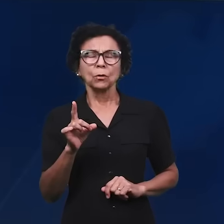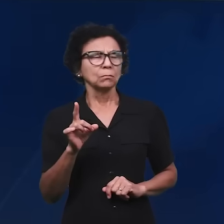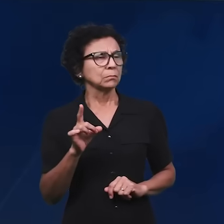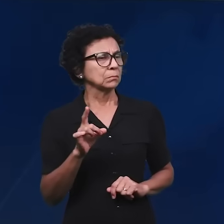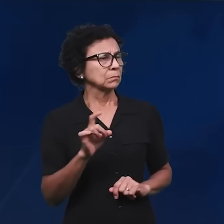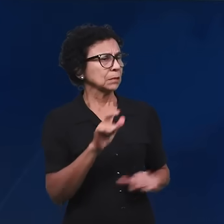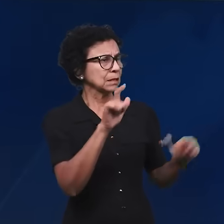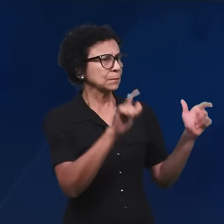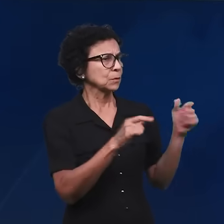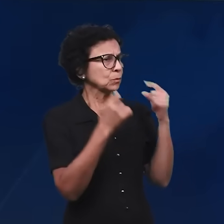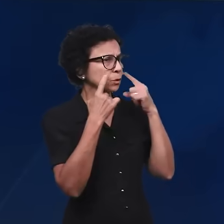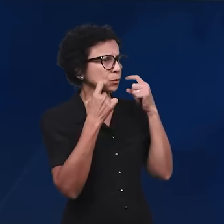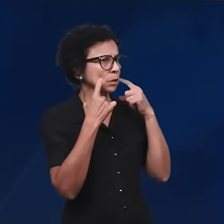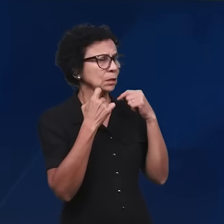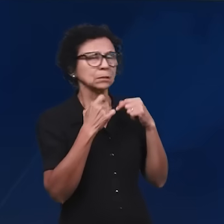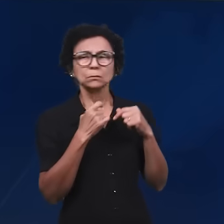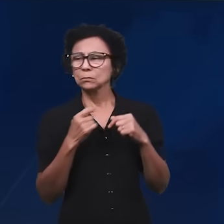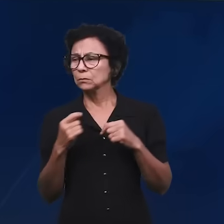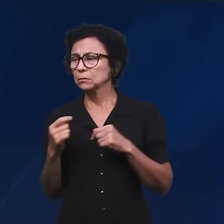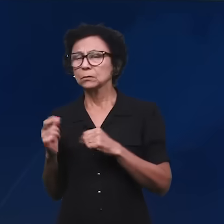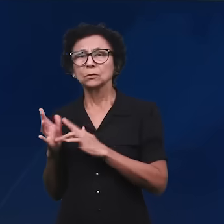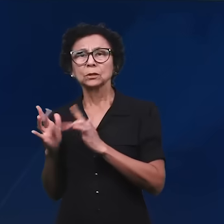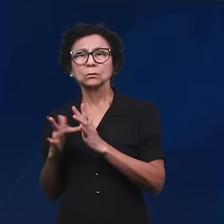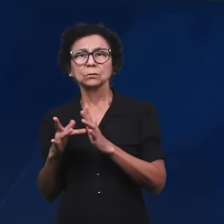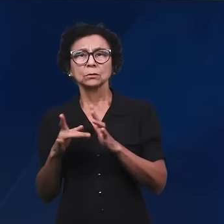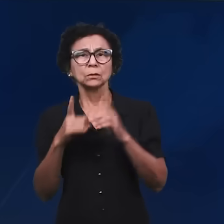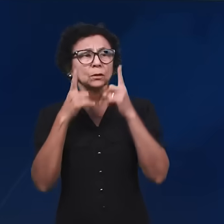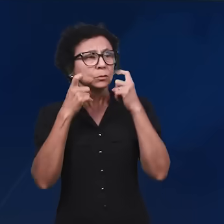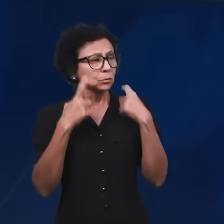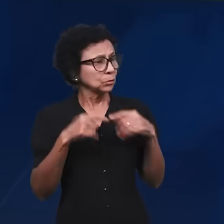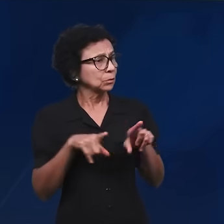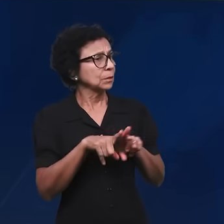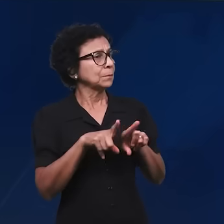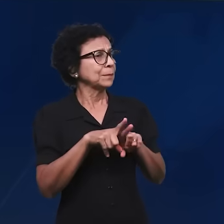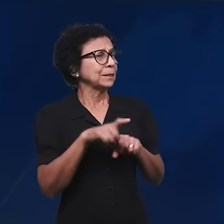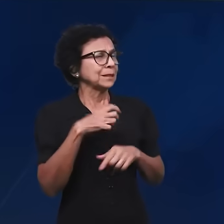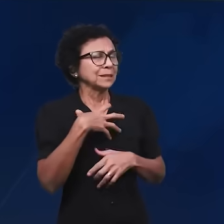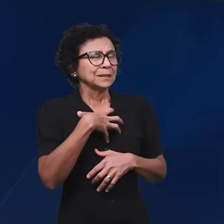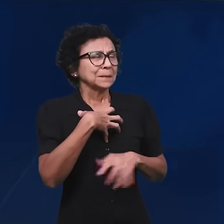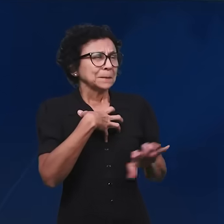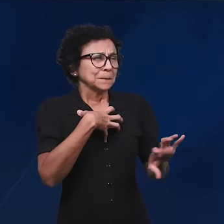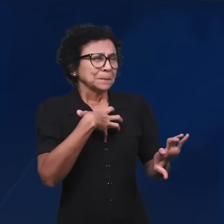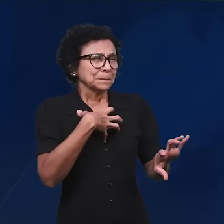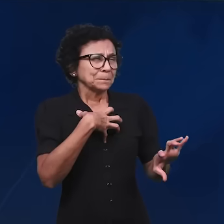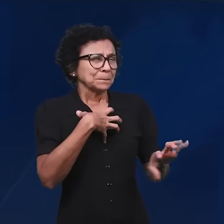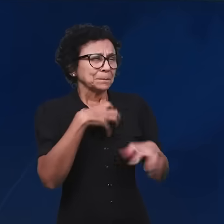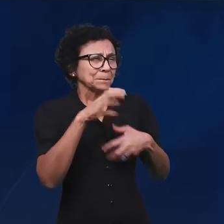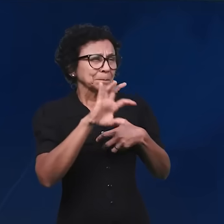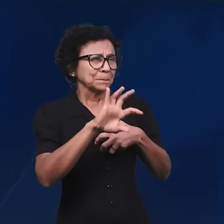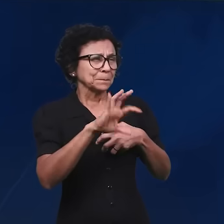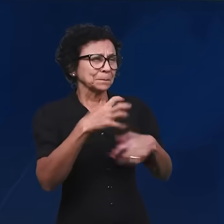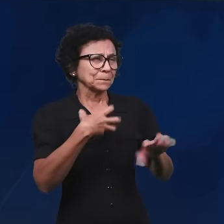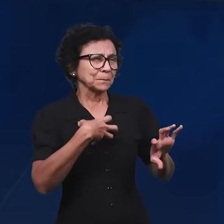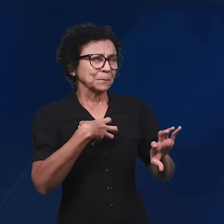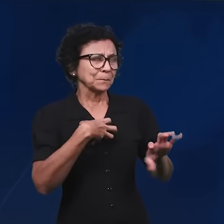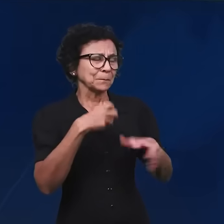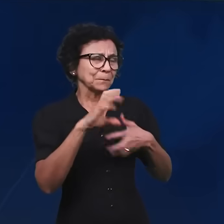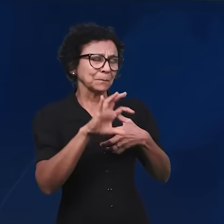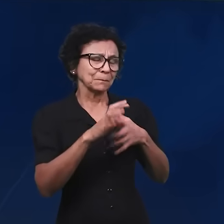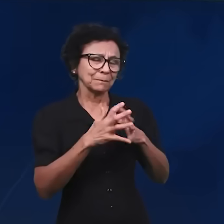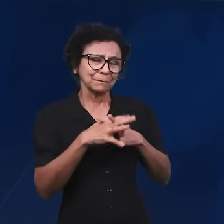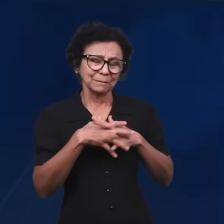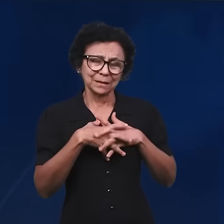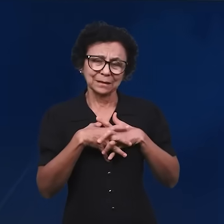mundo chorando, Ele chorou também. O único texto da Bíblia que mostra Jesus chorando, porque o Senhor sente a situação do homem. O homem